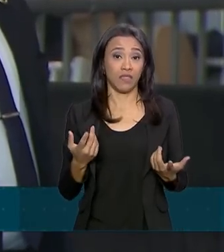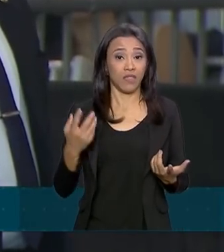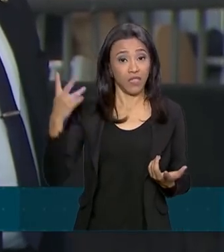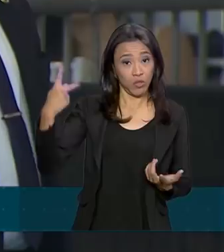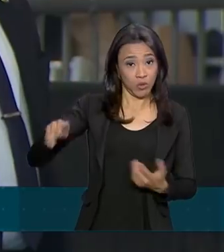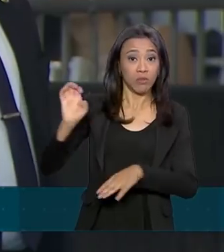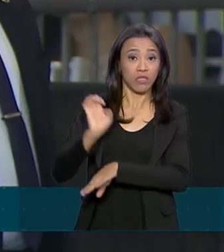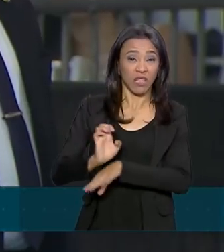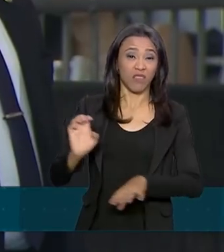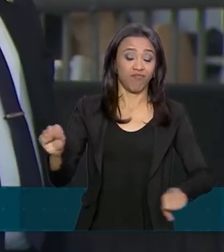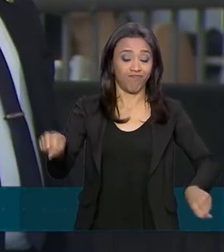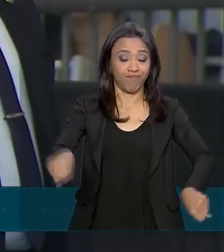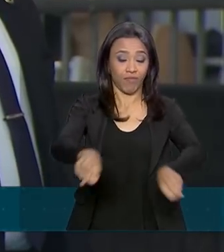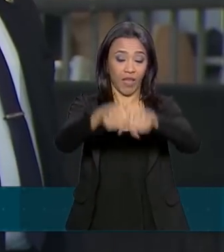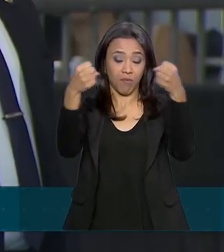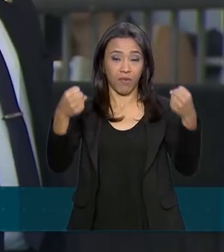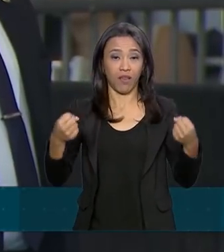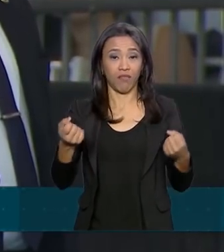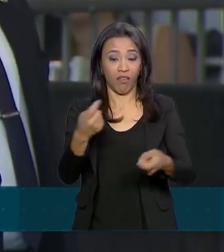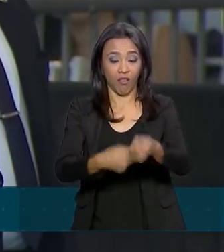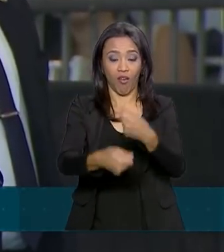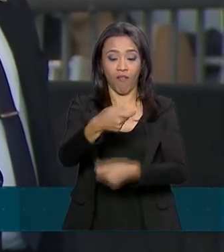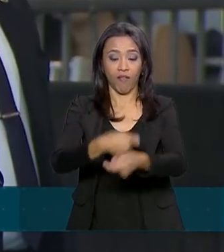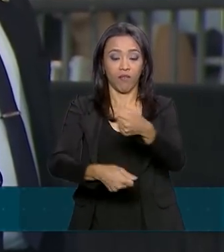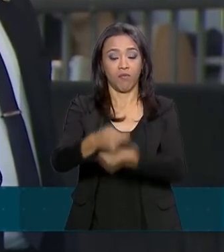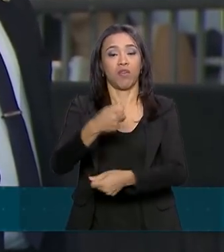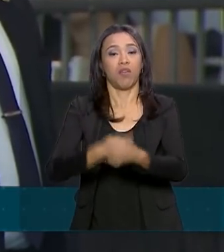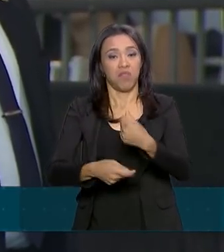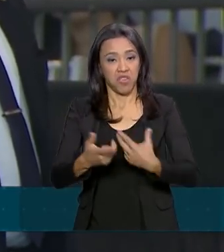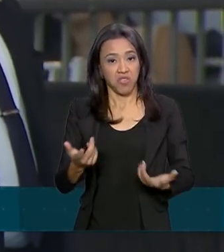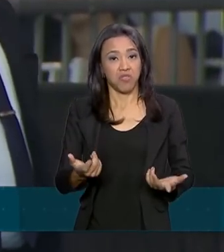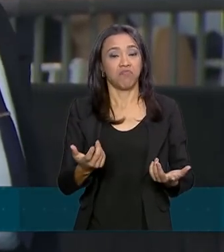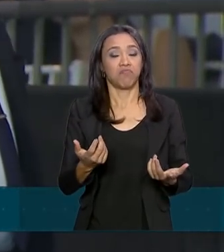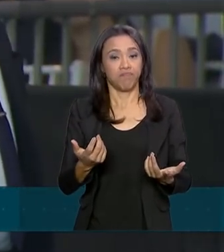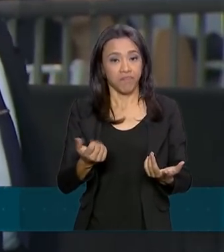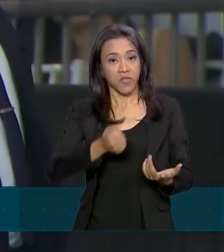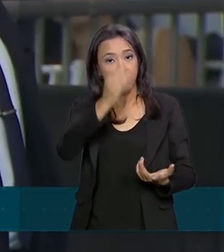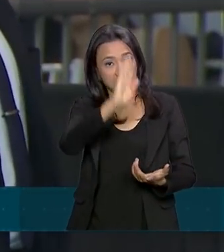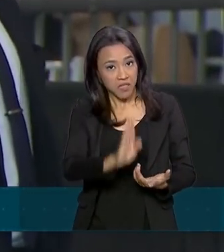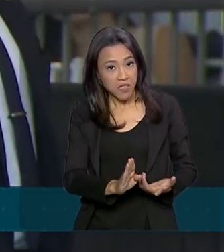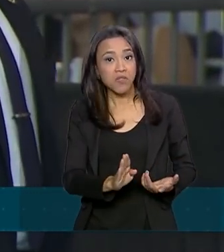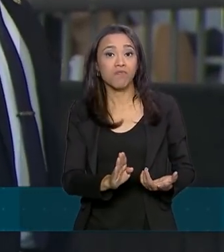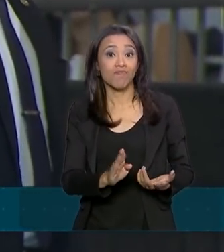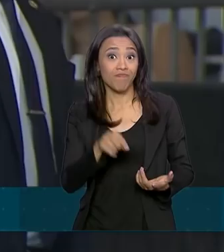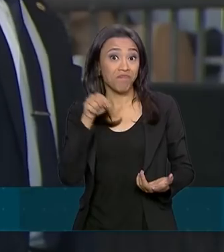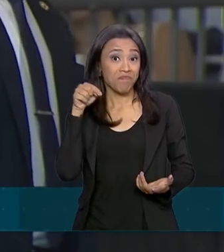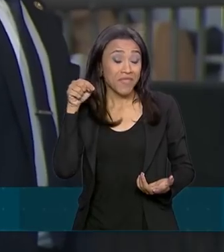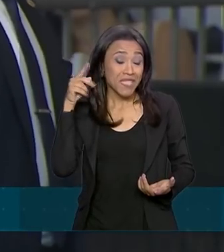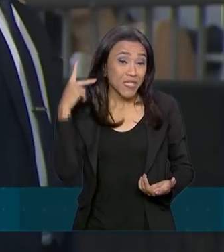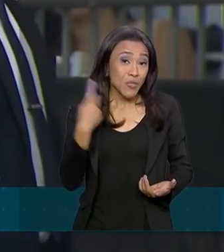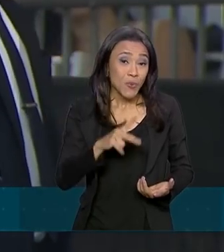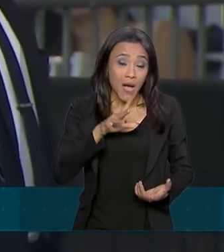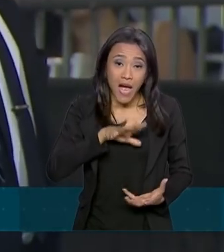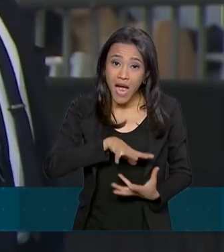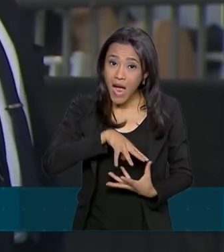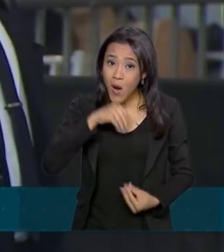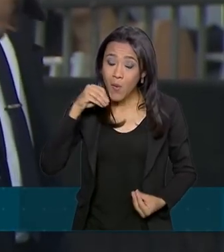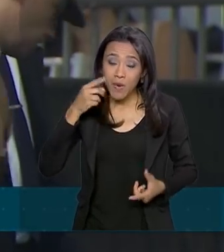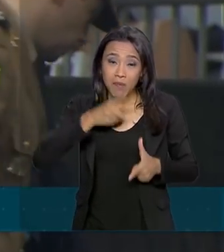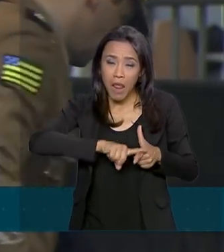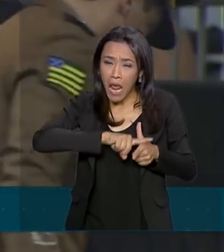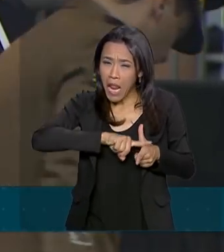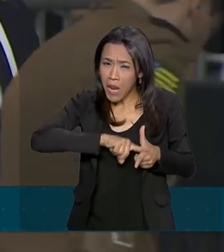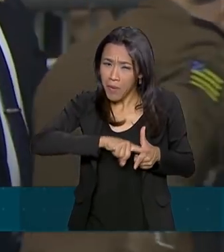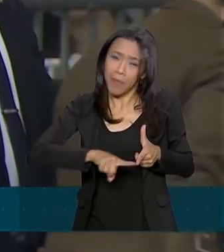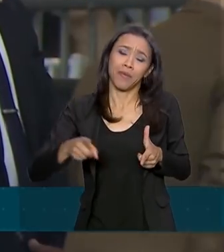quebrado economicamente. O Brasil quebrado também, atingido na sua alma, numa crise ética